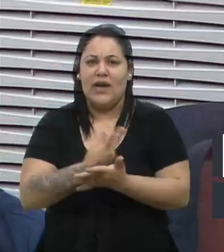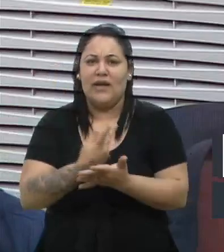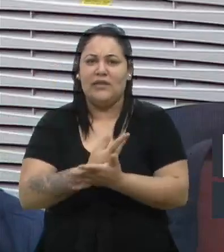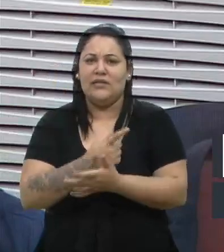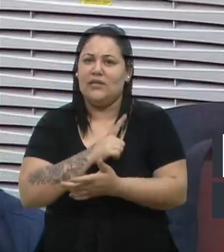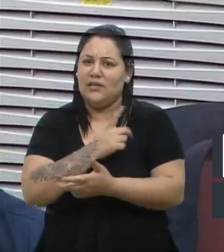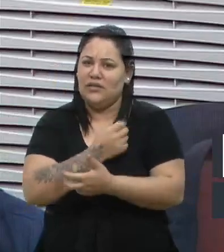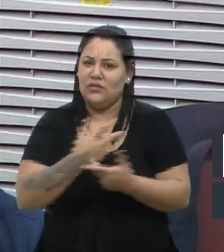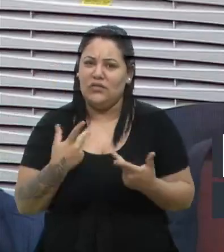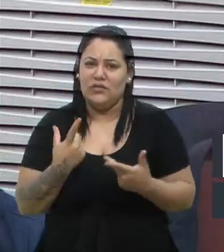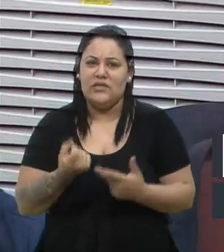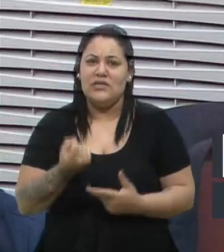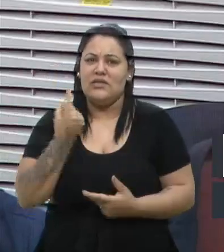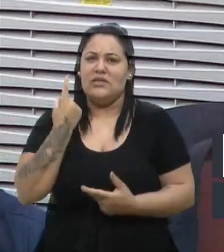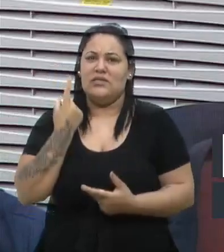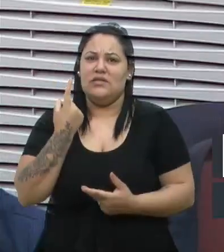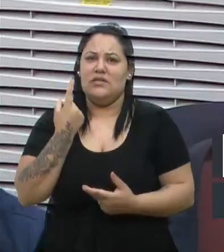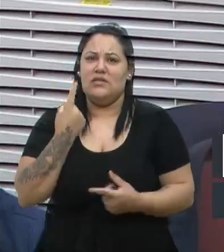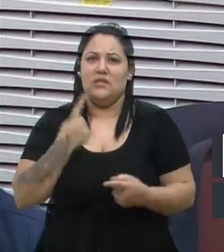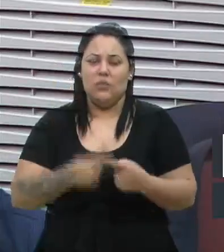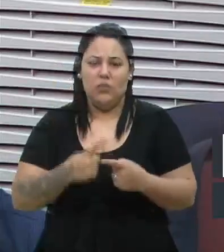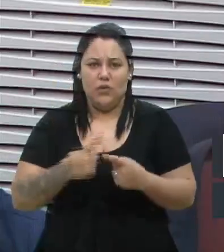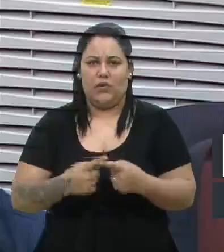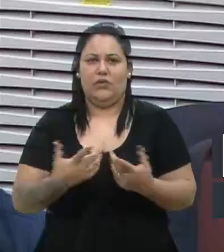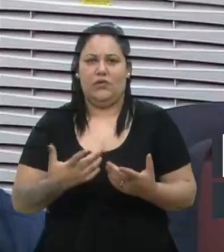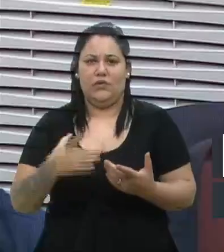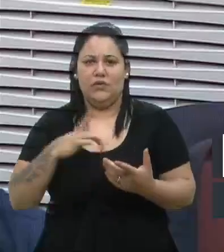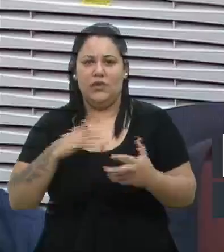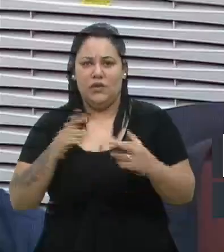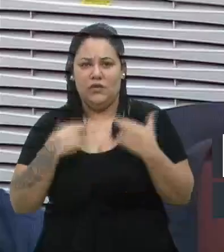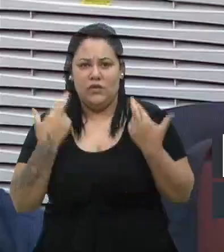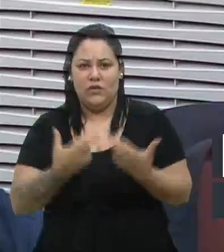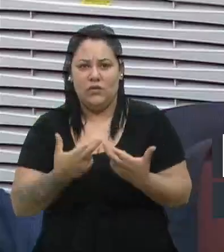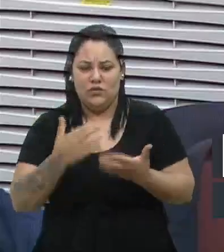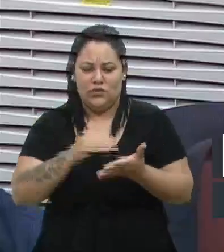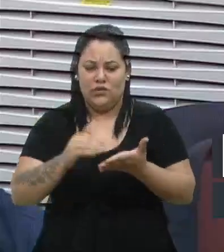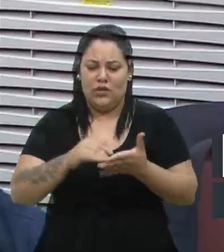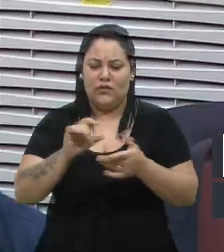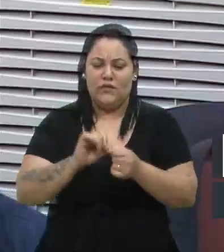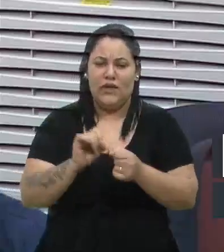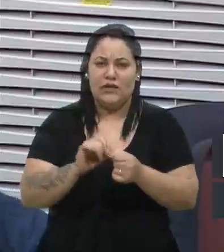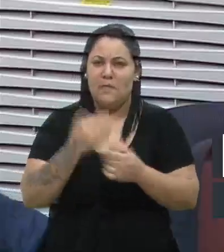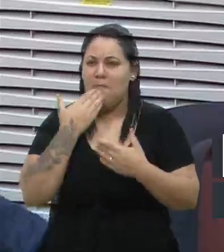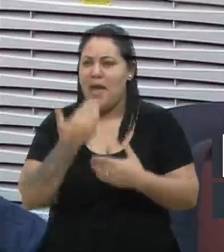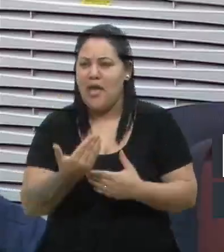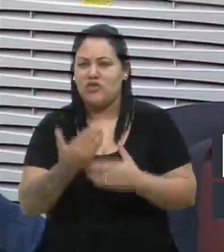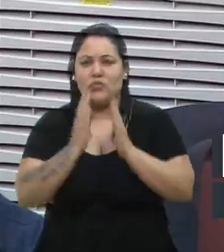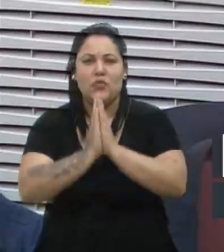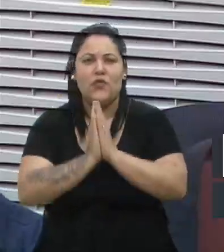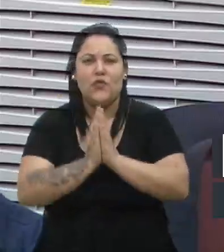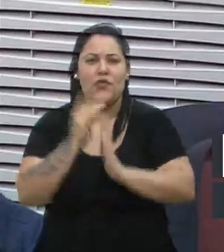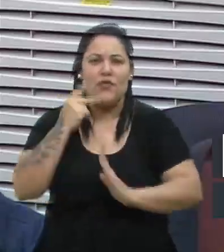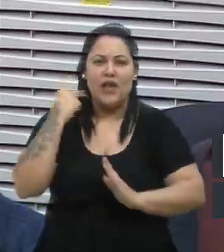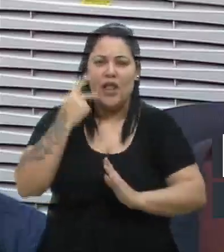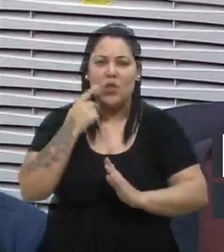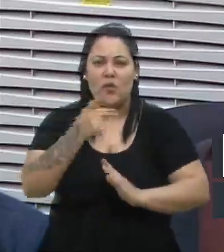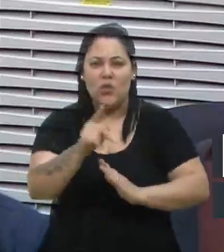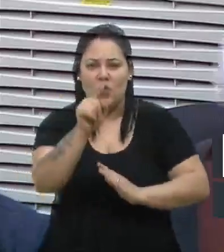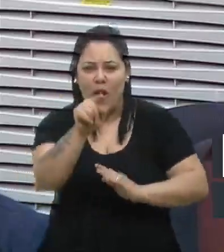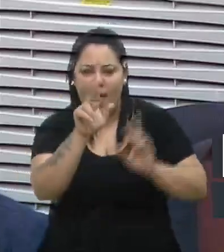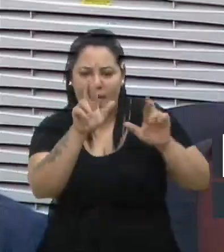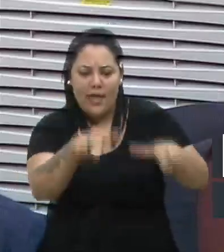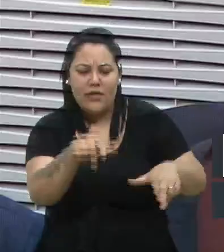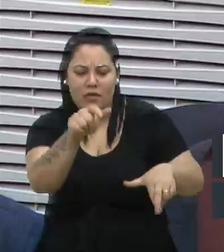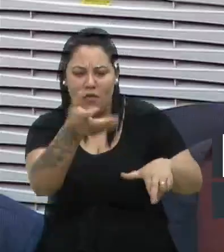estranha. Porque tem reuniões que os secretários fazem questão, vereador, o senhor é da região, quero que o senhor esteja presente,